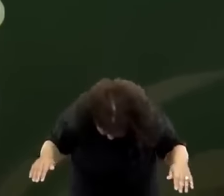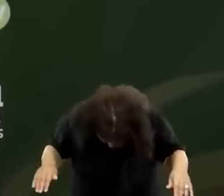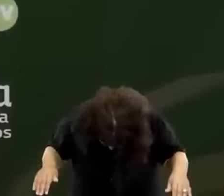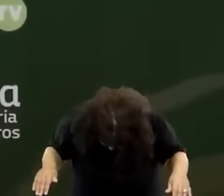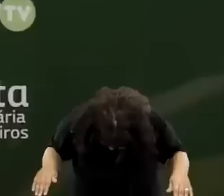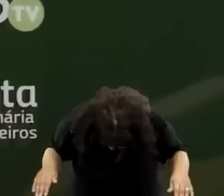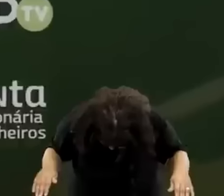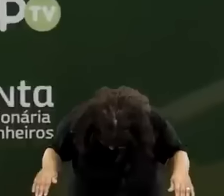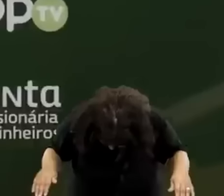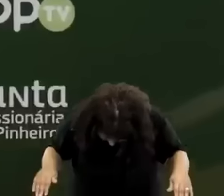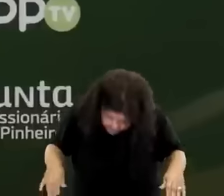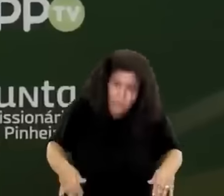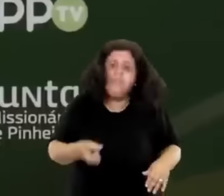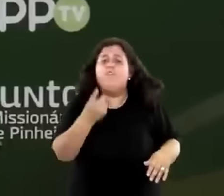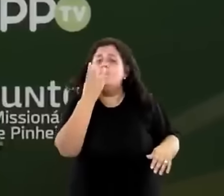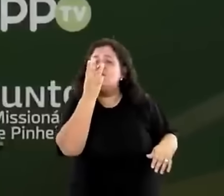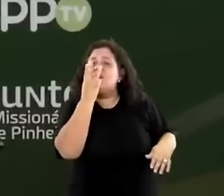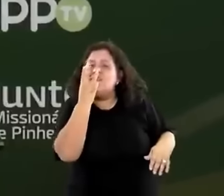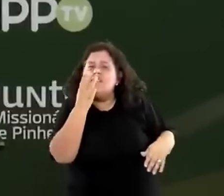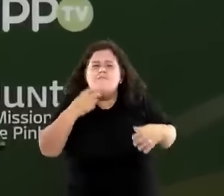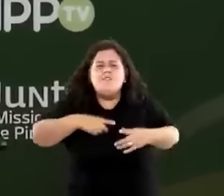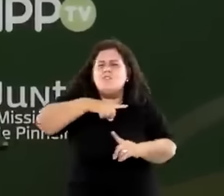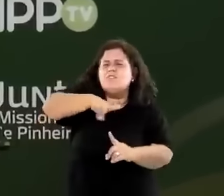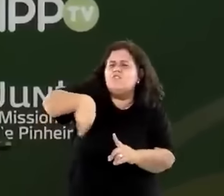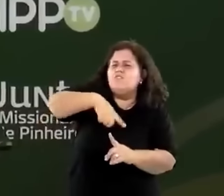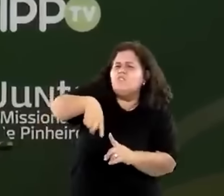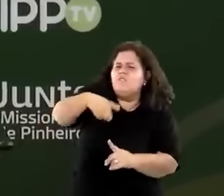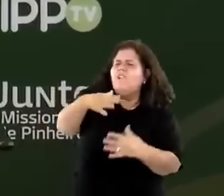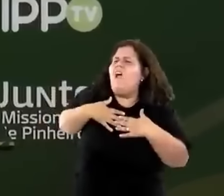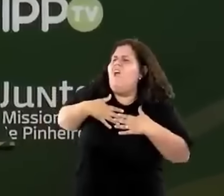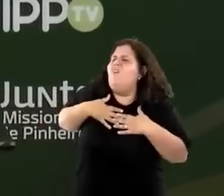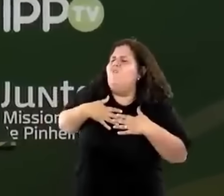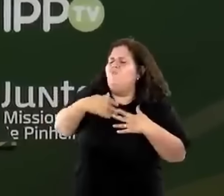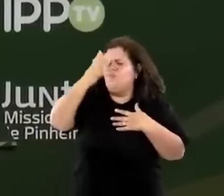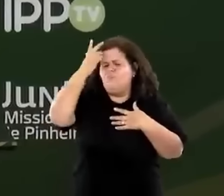quando Isaías viu a santidade de Deus dis Ai de Mim